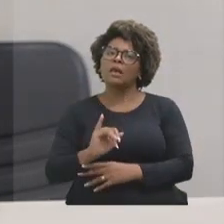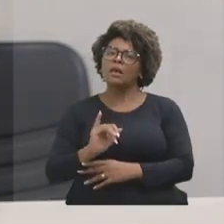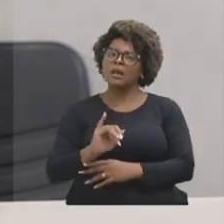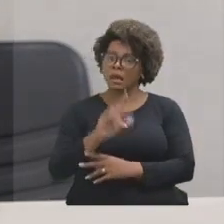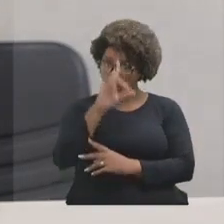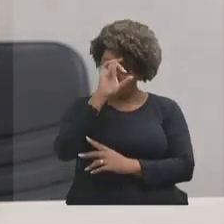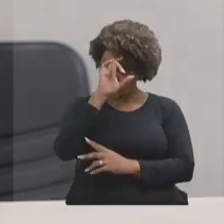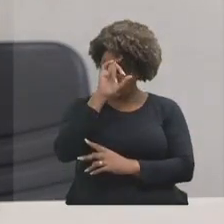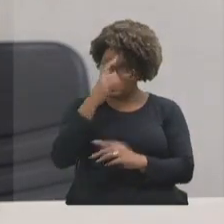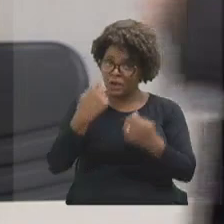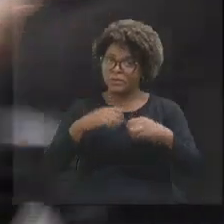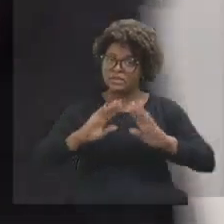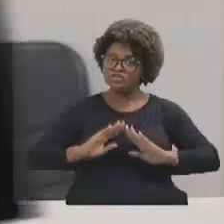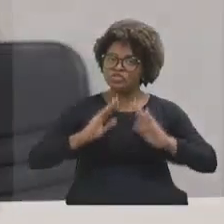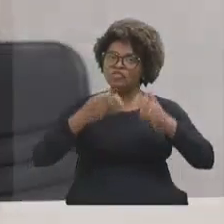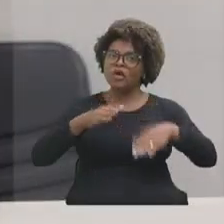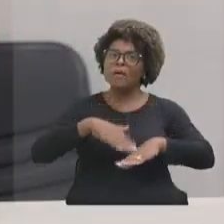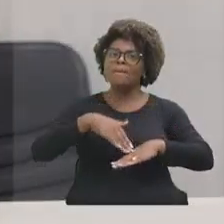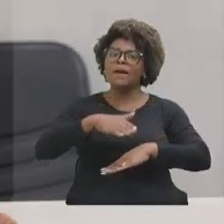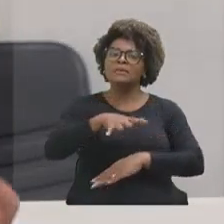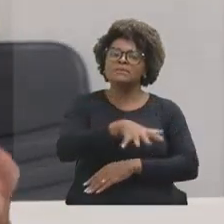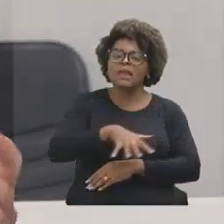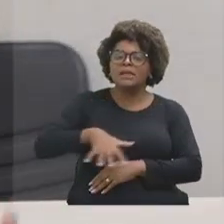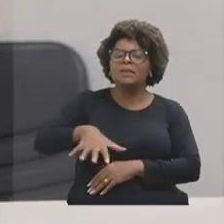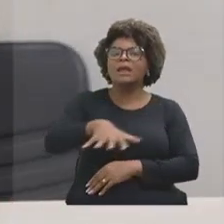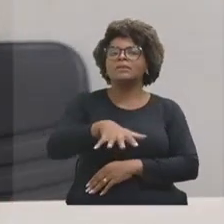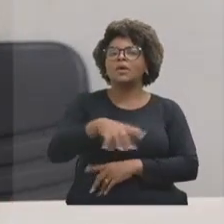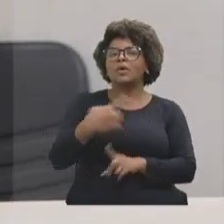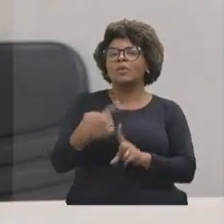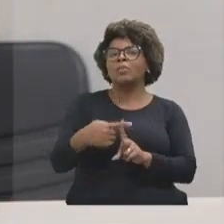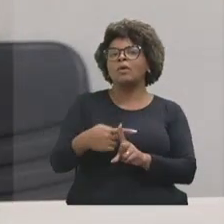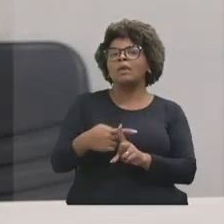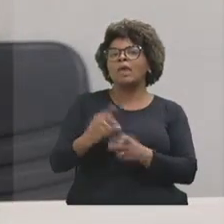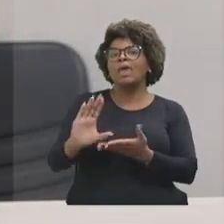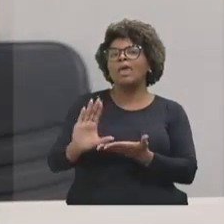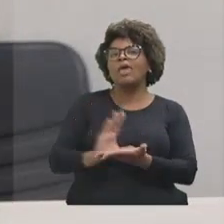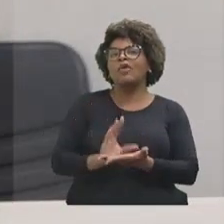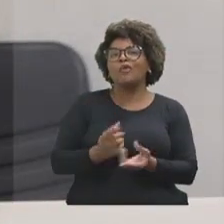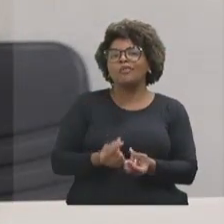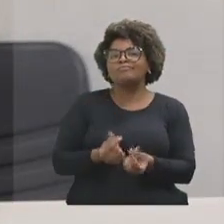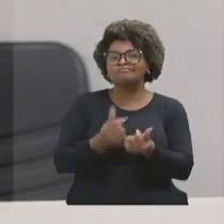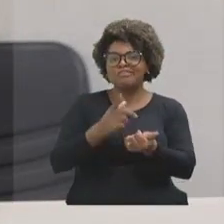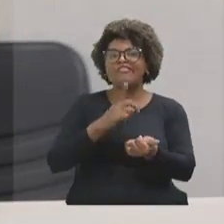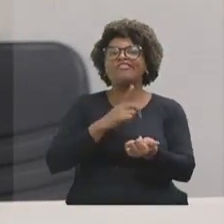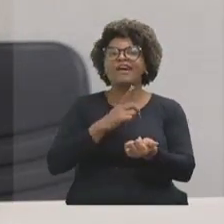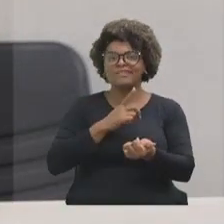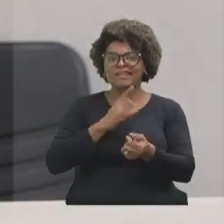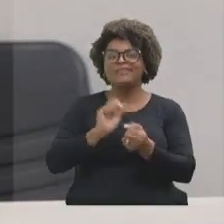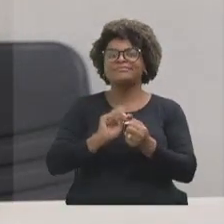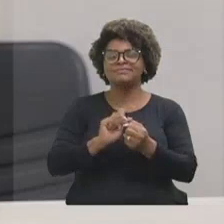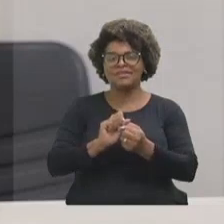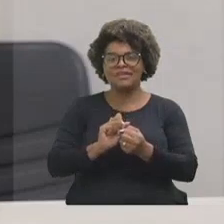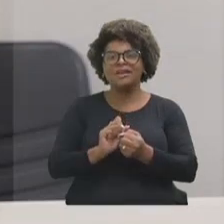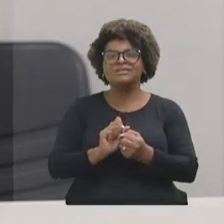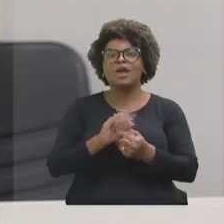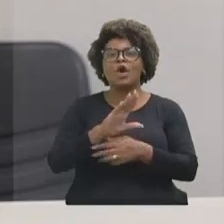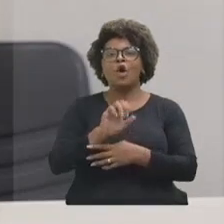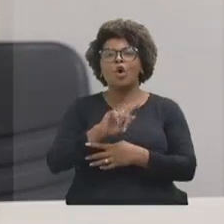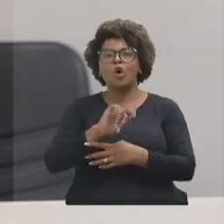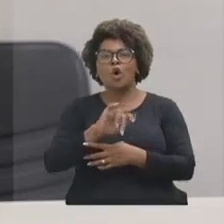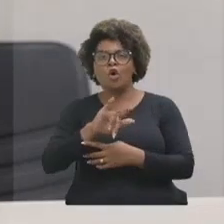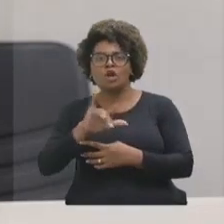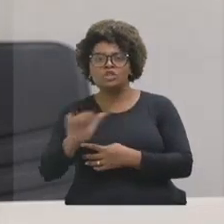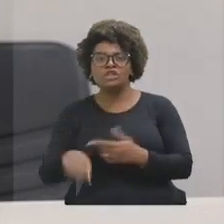ao próprio território porque vai vai ter mais recurso para ser executado na Oncologia na cardiologia na